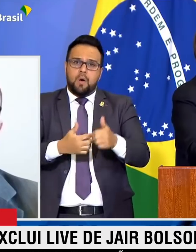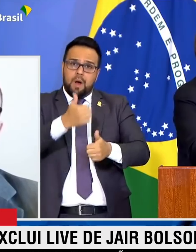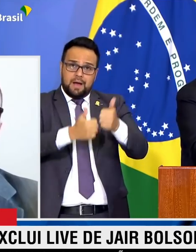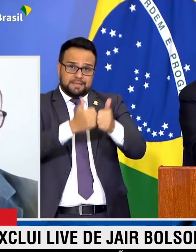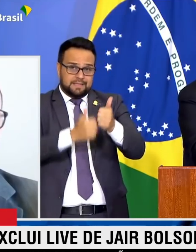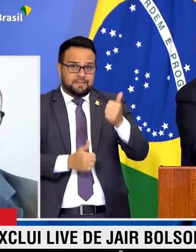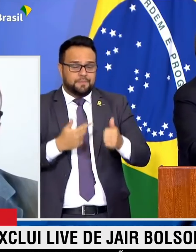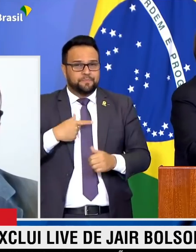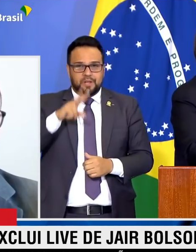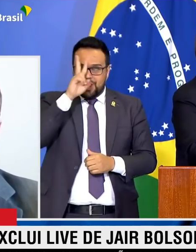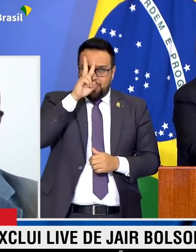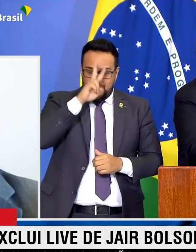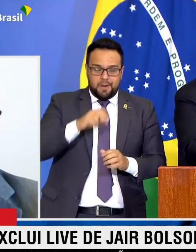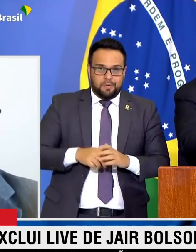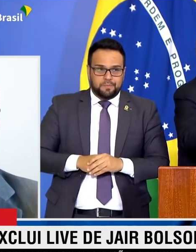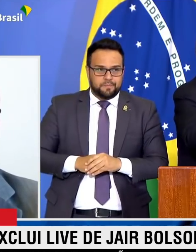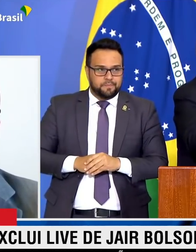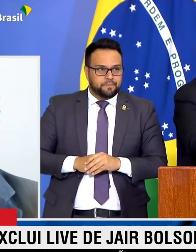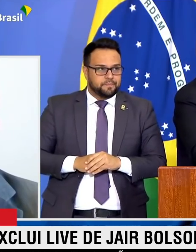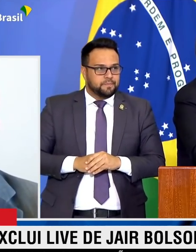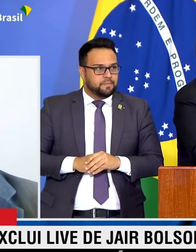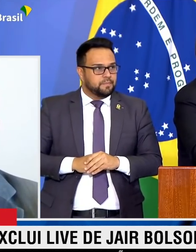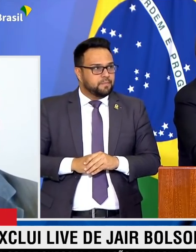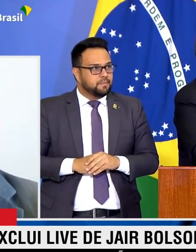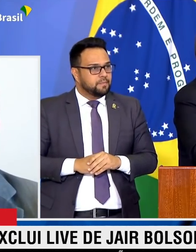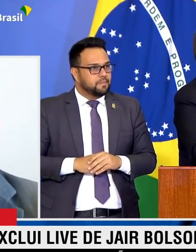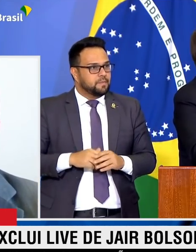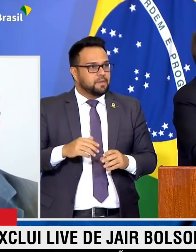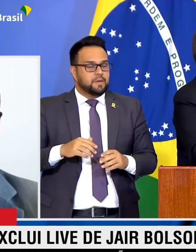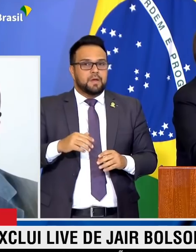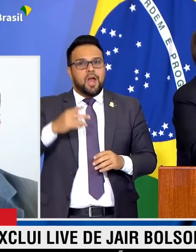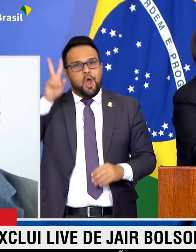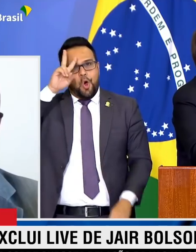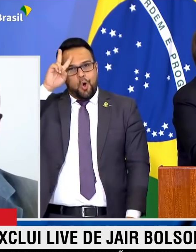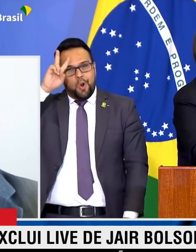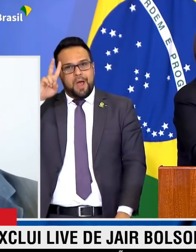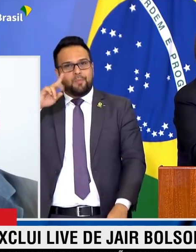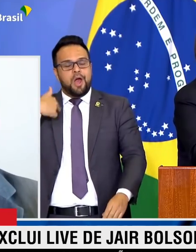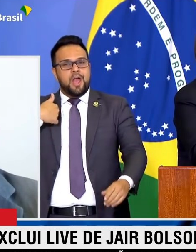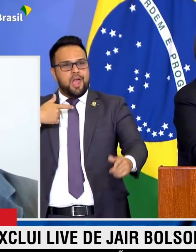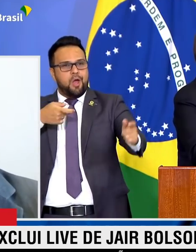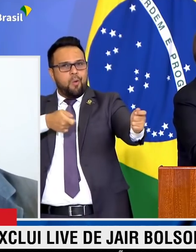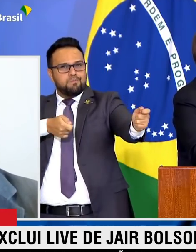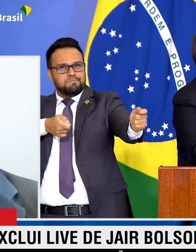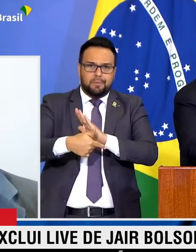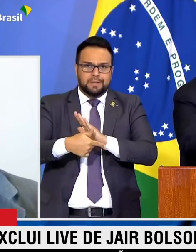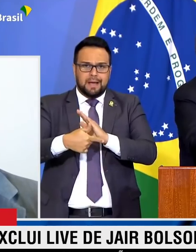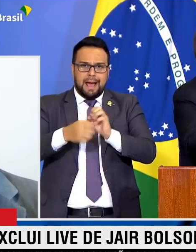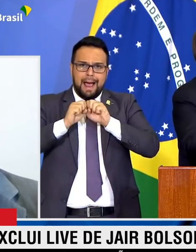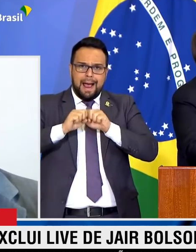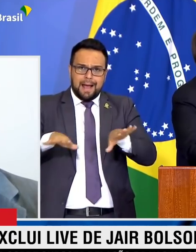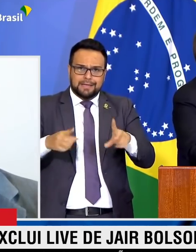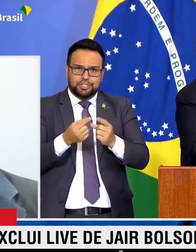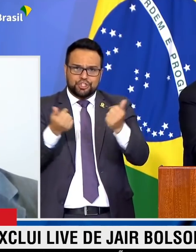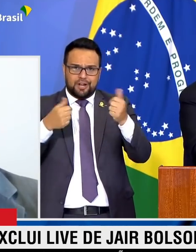consequência e esse tipo de palavra não tem nenhum tipo de consequência benéfica para o país para a sociedade e para até